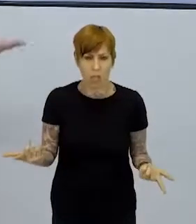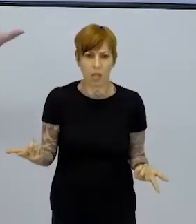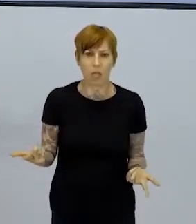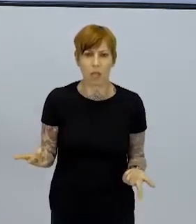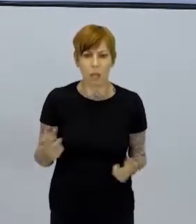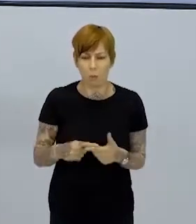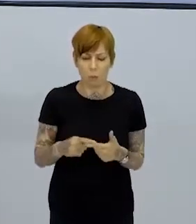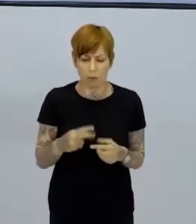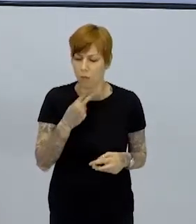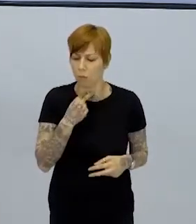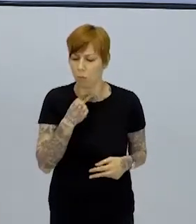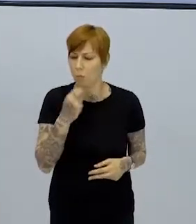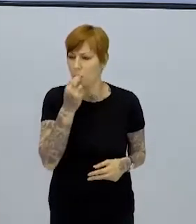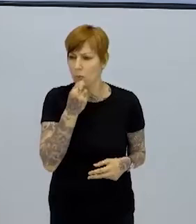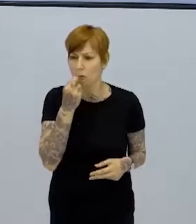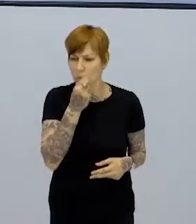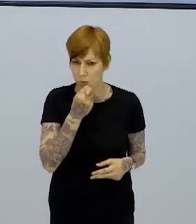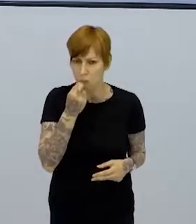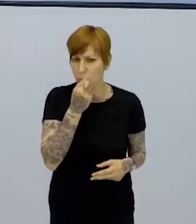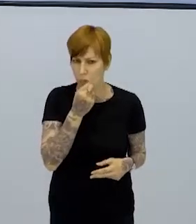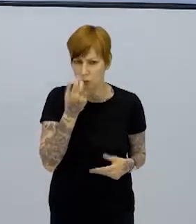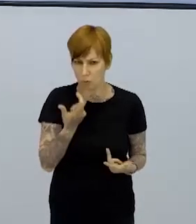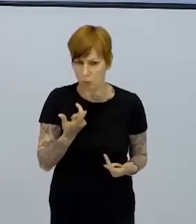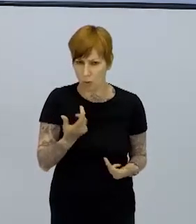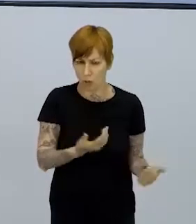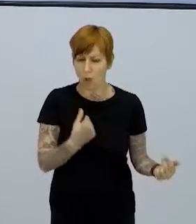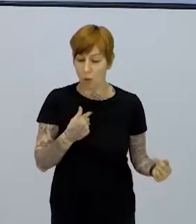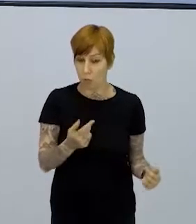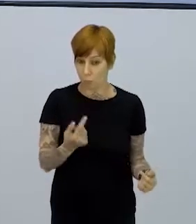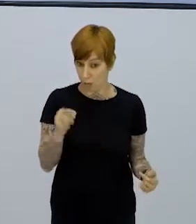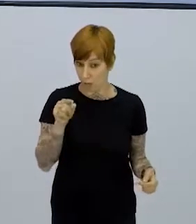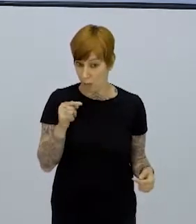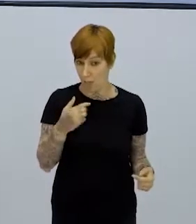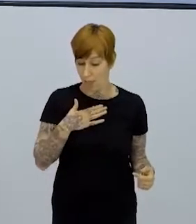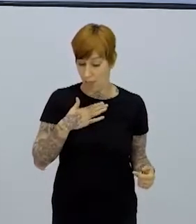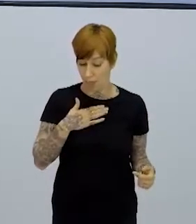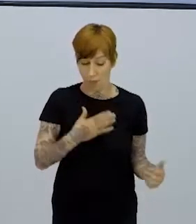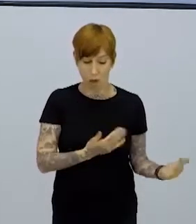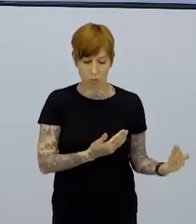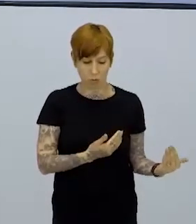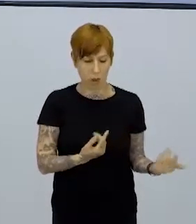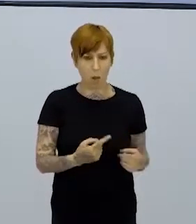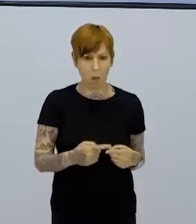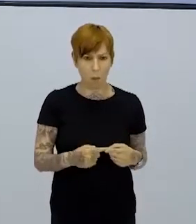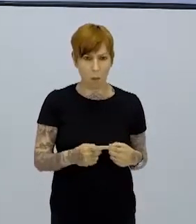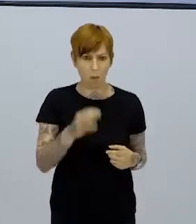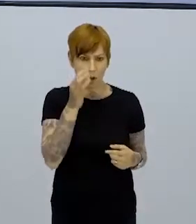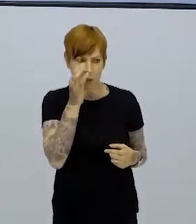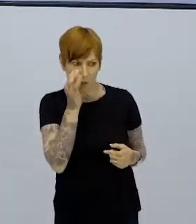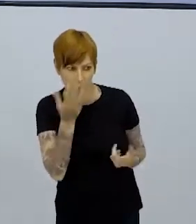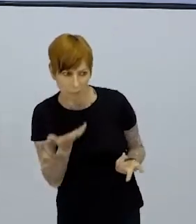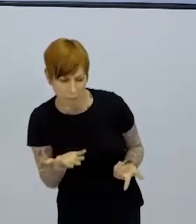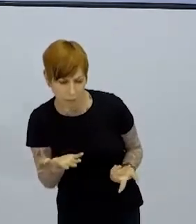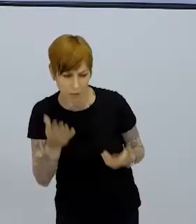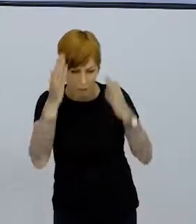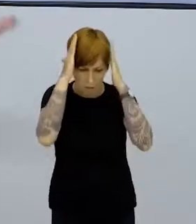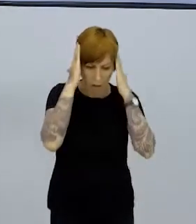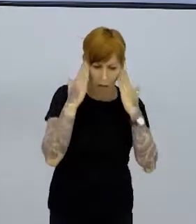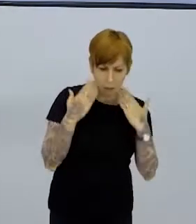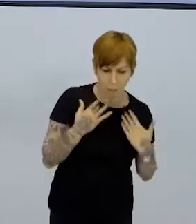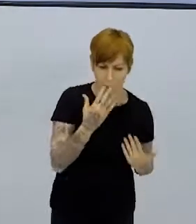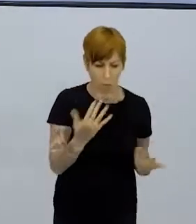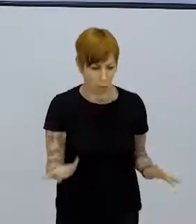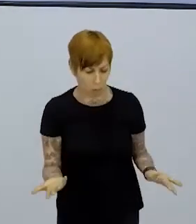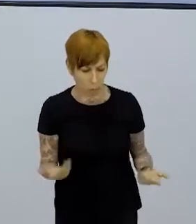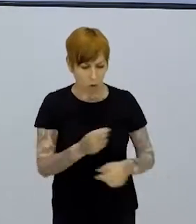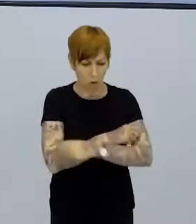quando era jovem, adolescente, era por que meu cabelo colorido, meu piercing na cara vai me fazer uma profissional pior?